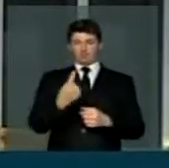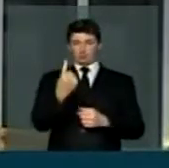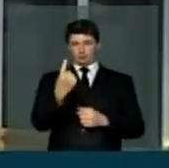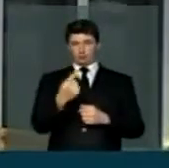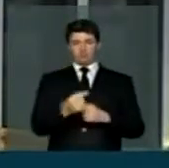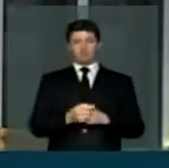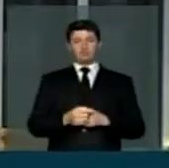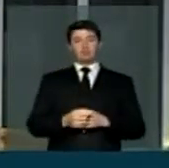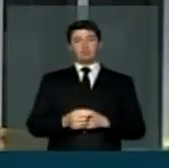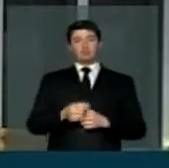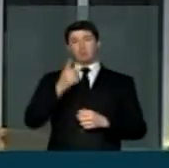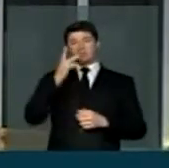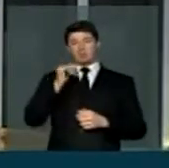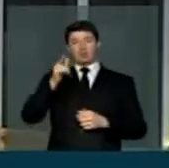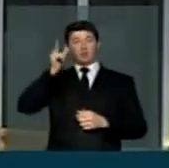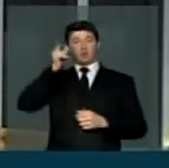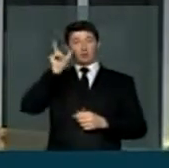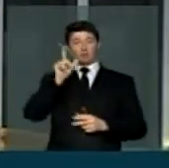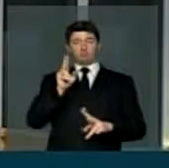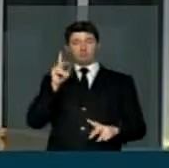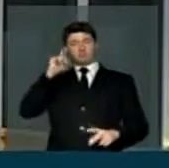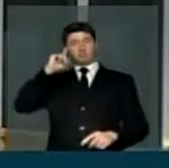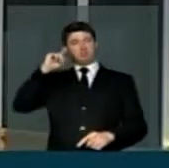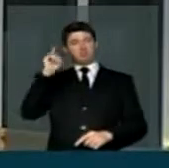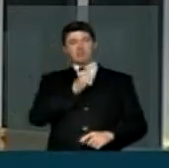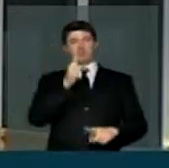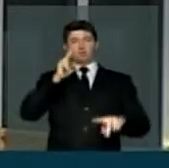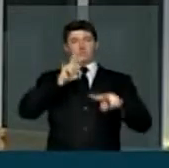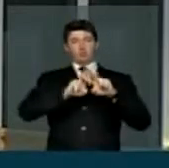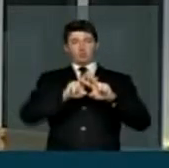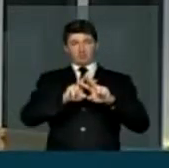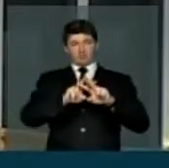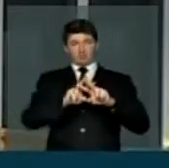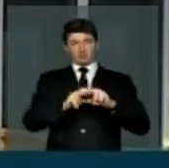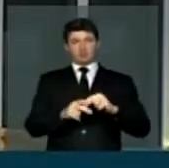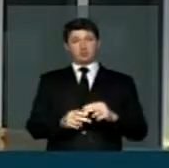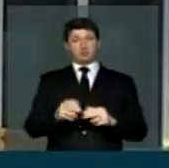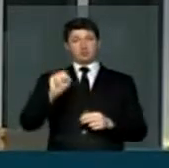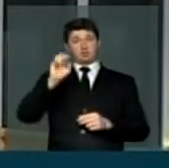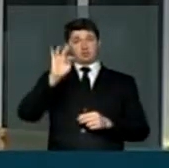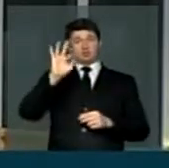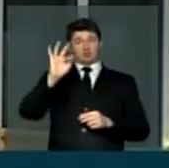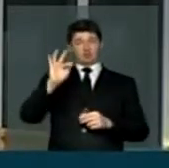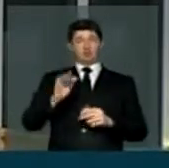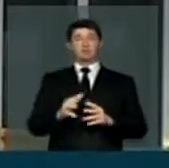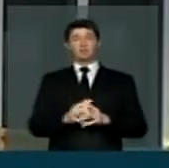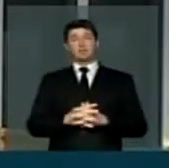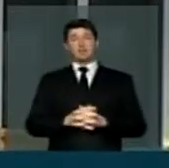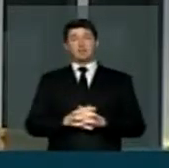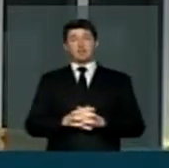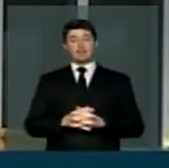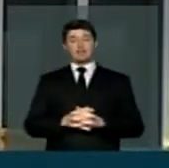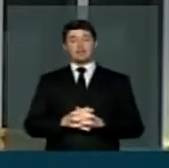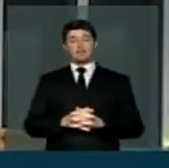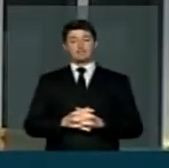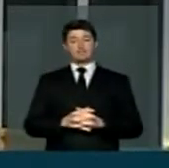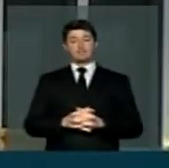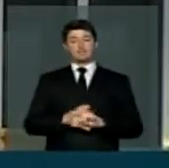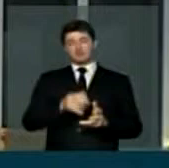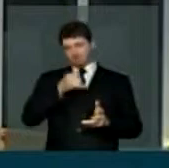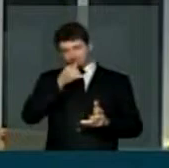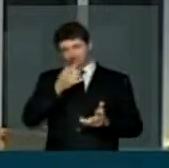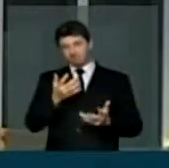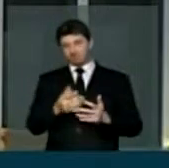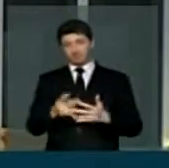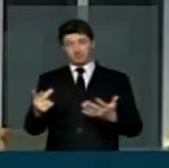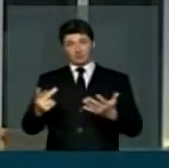que teve o pai condenado ontem pela instância mais alta da justiça brasileira,